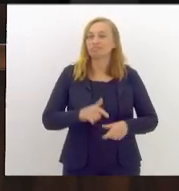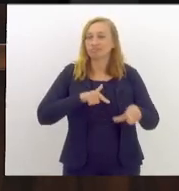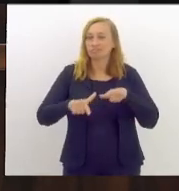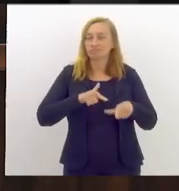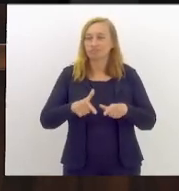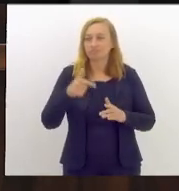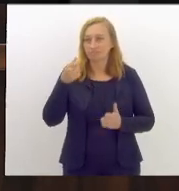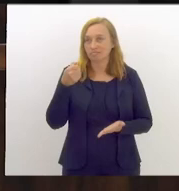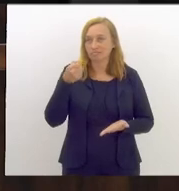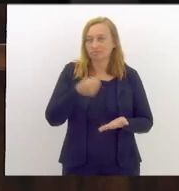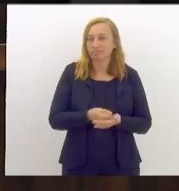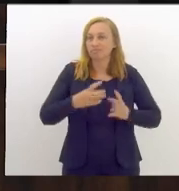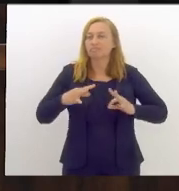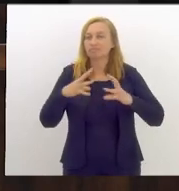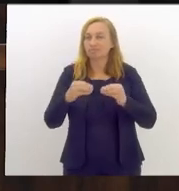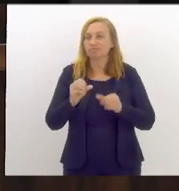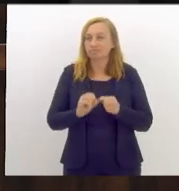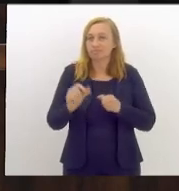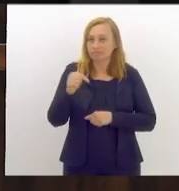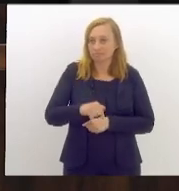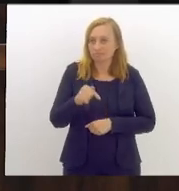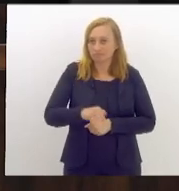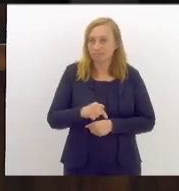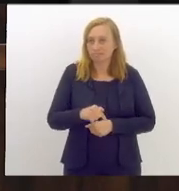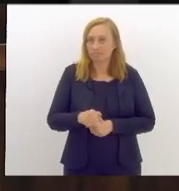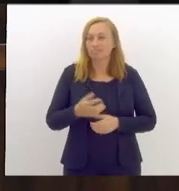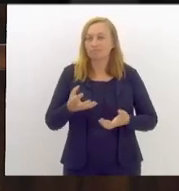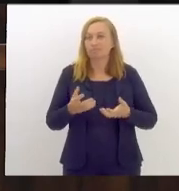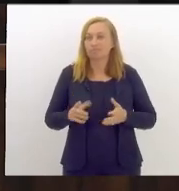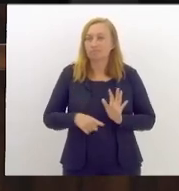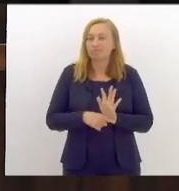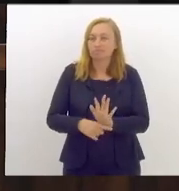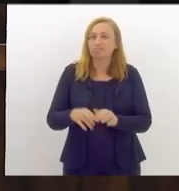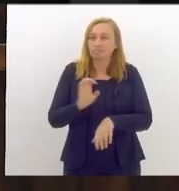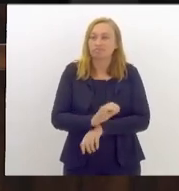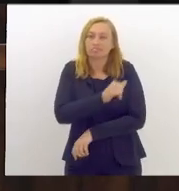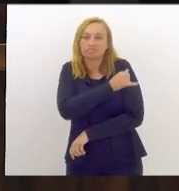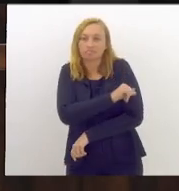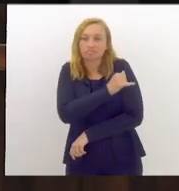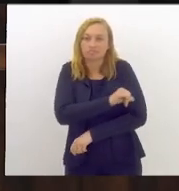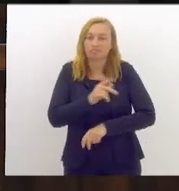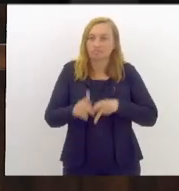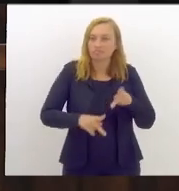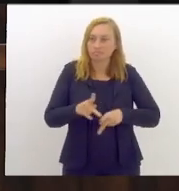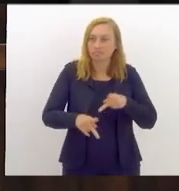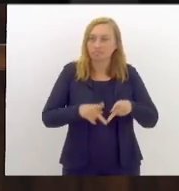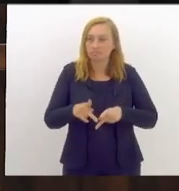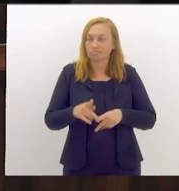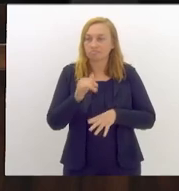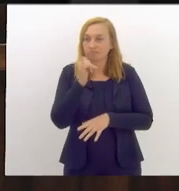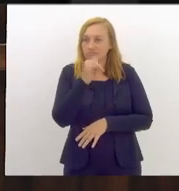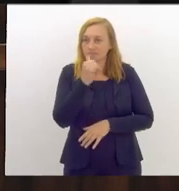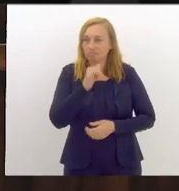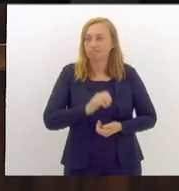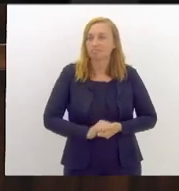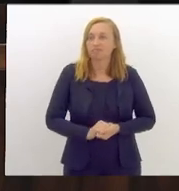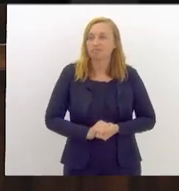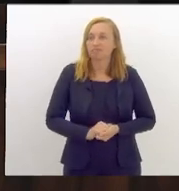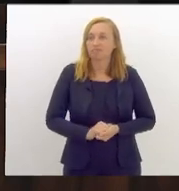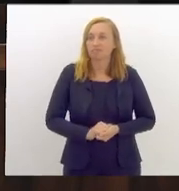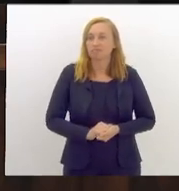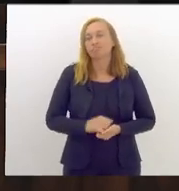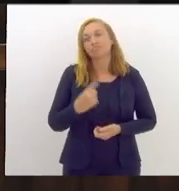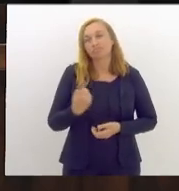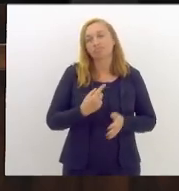né de tudo que a gente fez aqui foi tentando ajudar o estado do Rio de Janeiro ajudar a população Fluminense quer que seja